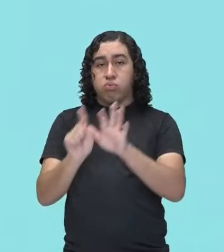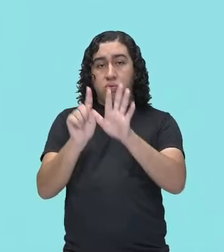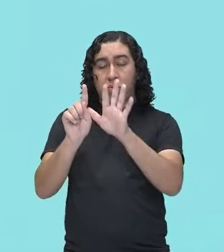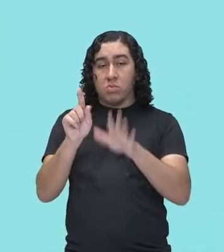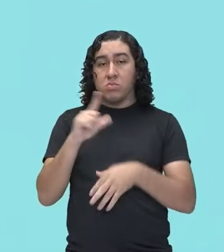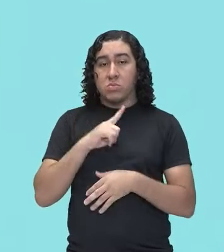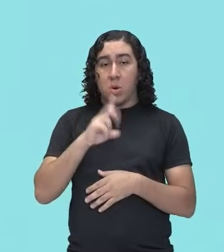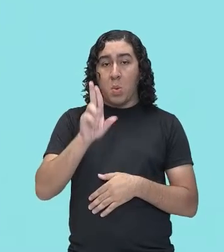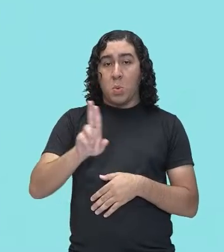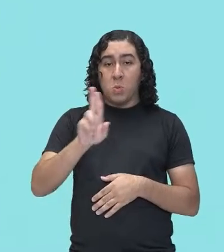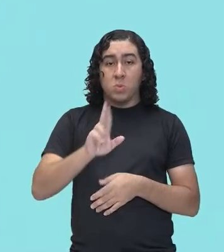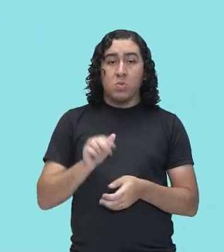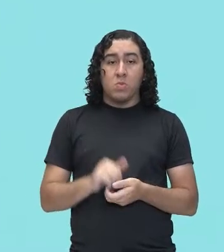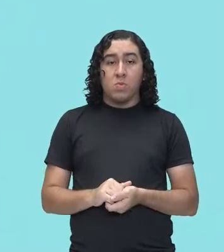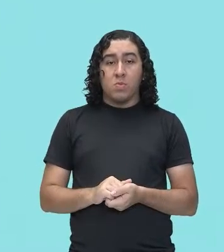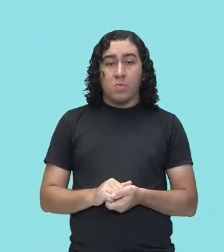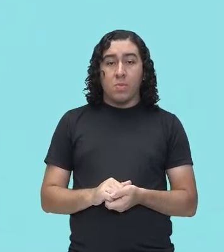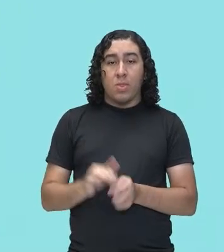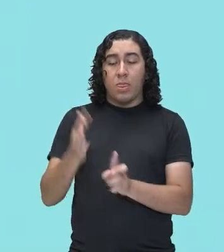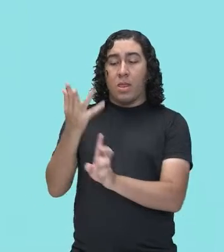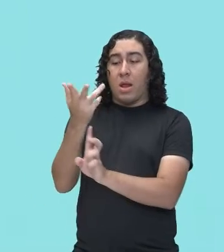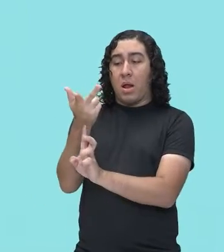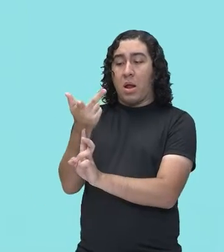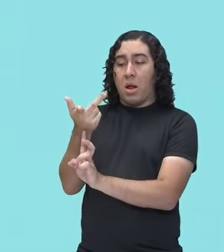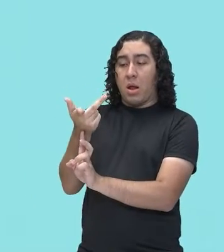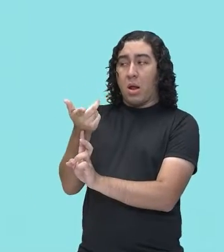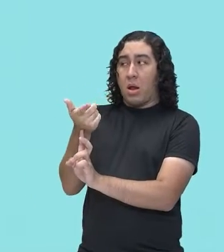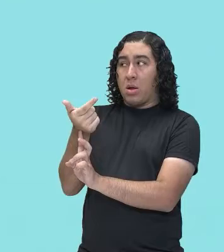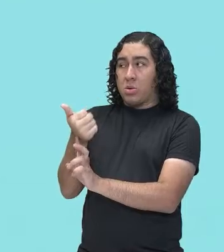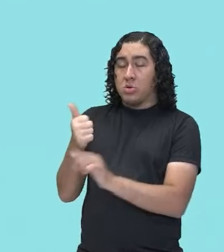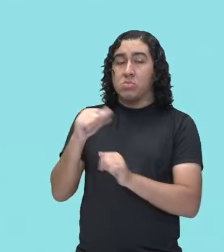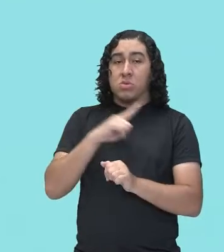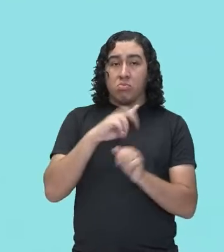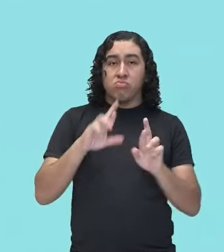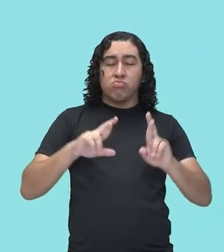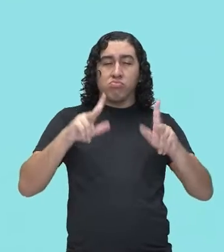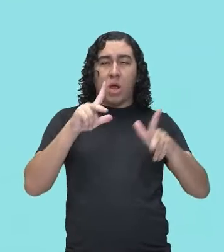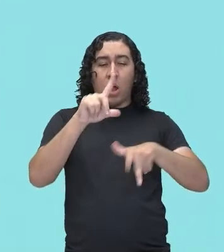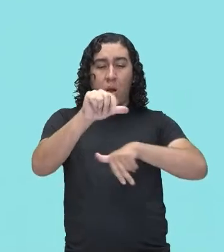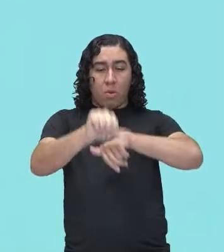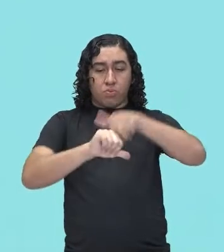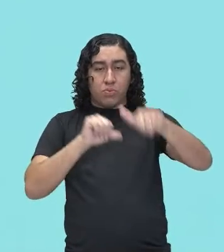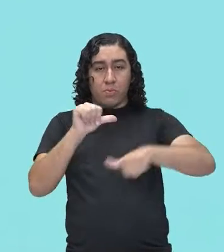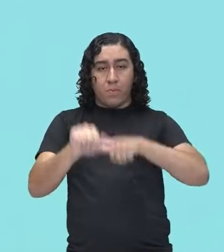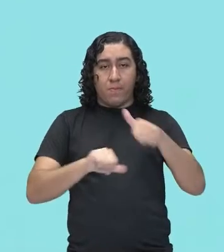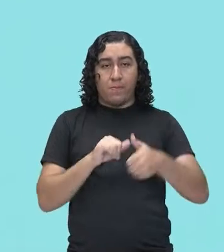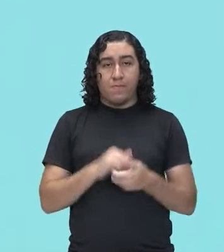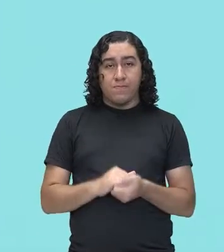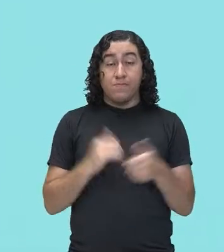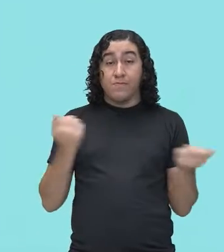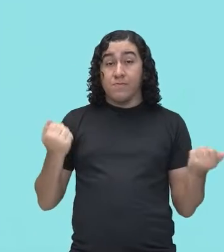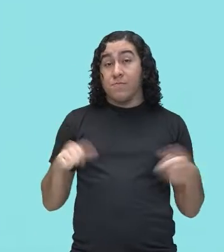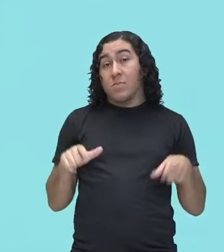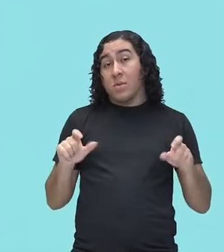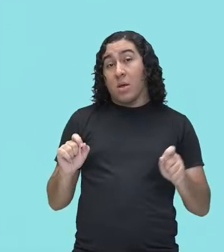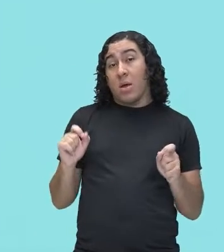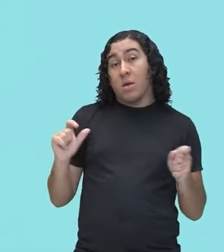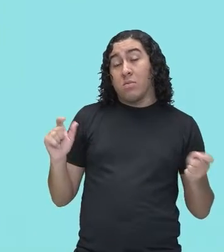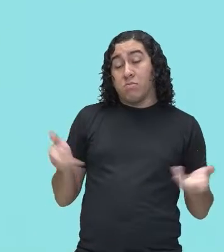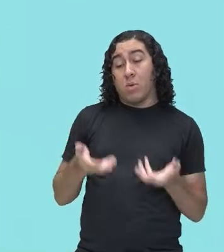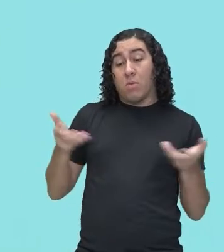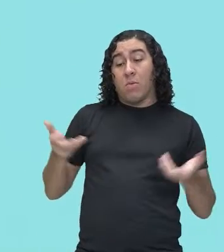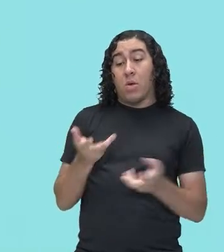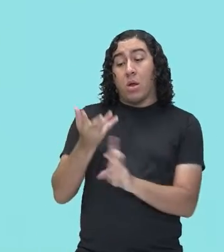ela sofreu uma ruptura. Então, os artistas, eles começaram a promover a arte de uma